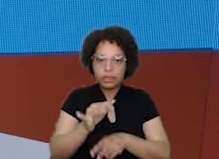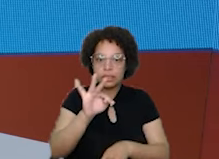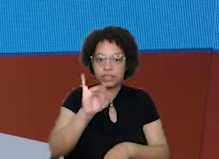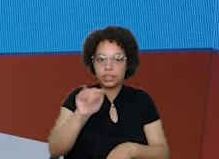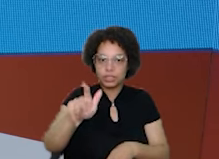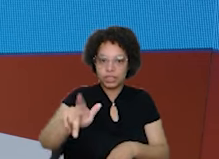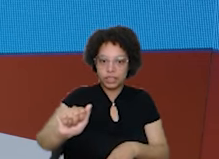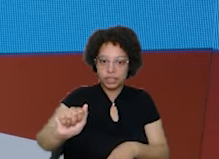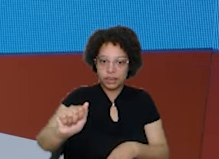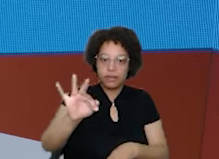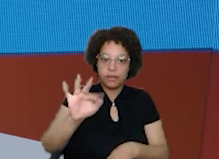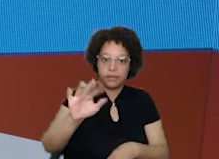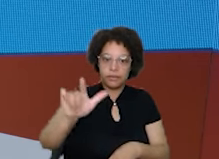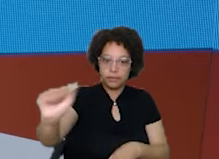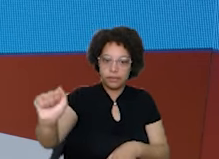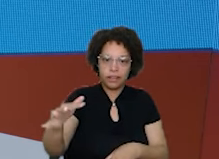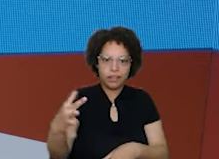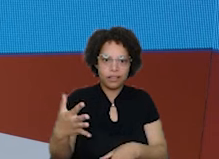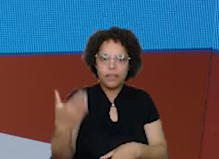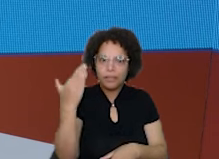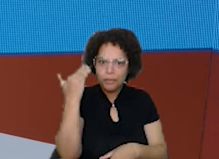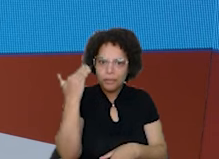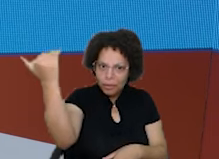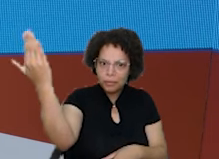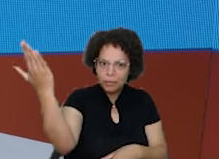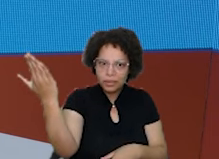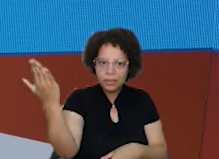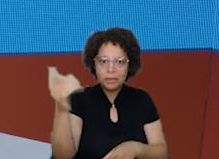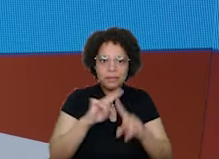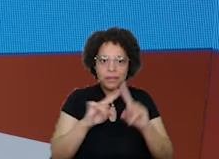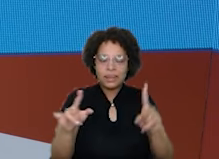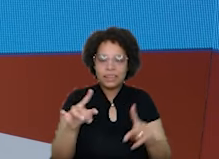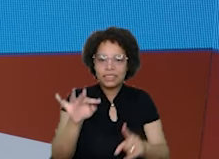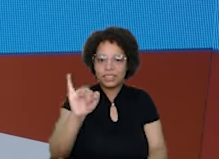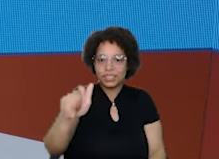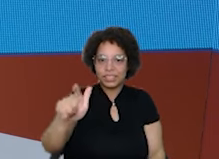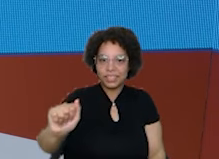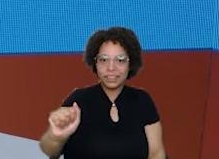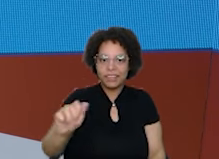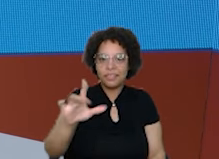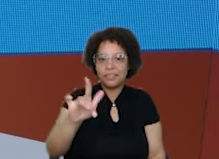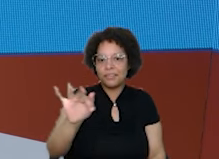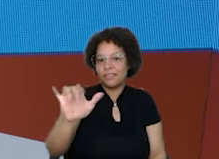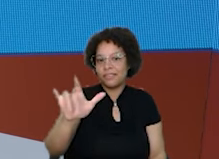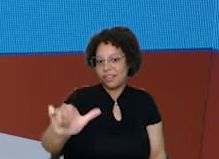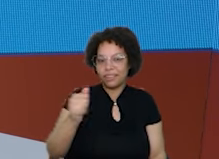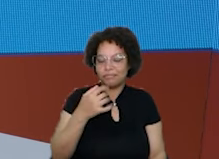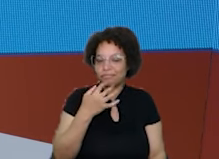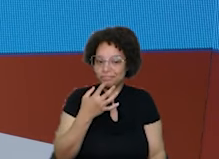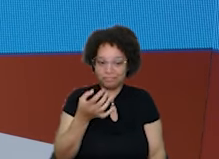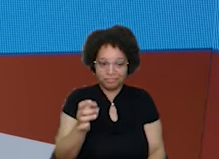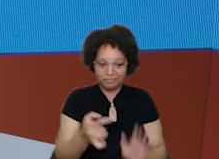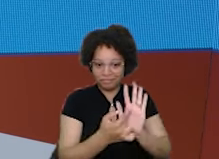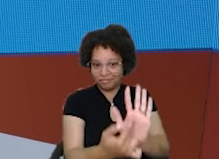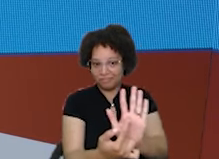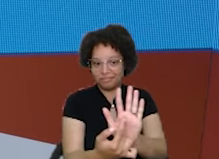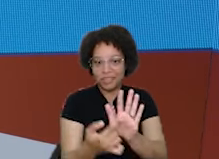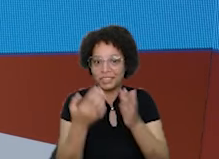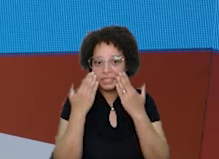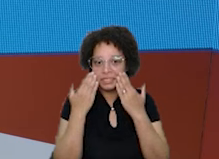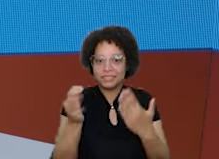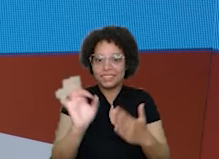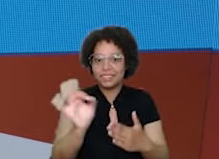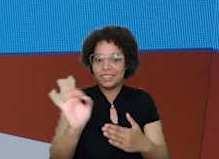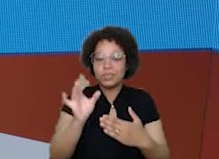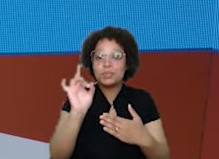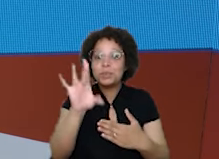canais mais famosos YouTube e a tia Flá não aparece só aparece a mão da tia Flá né um dos canais mais famosos mas não